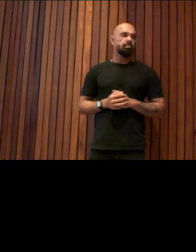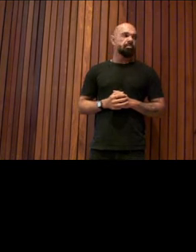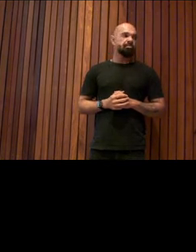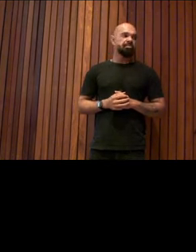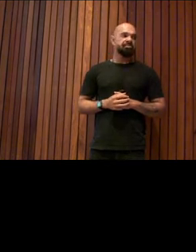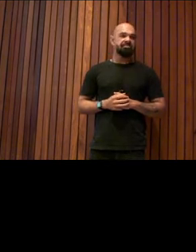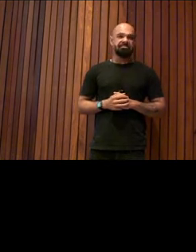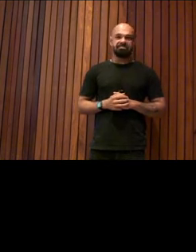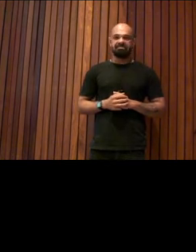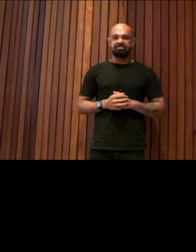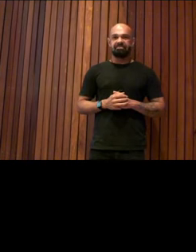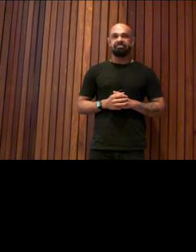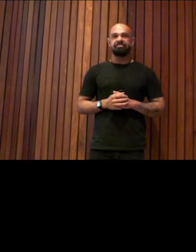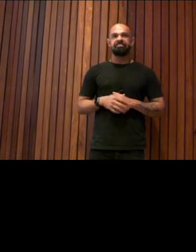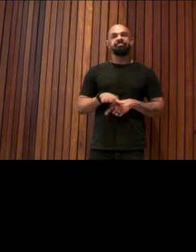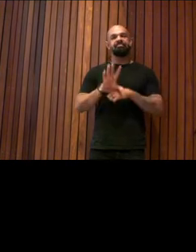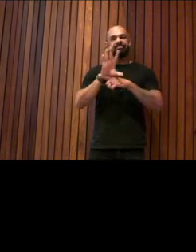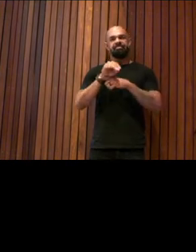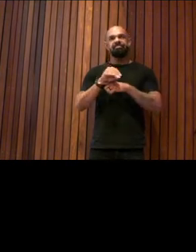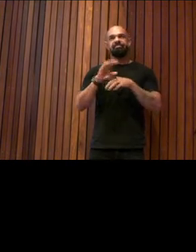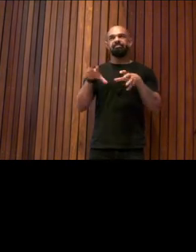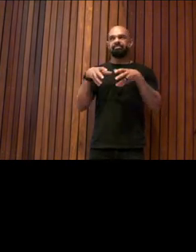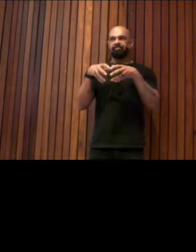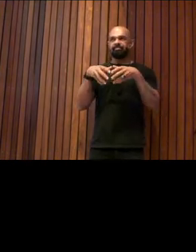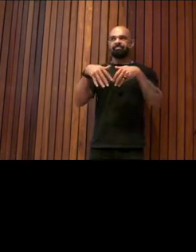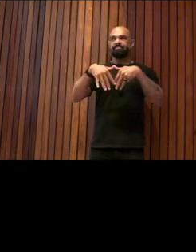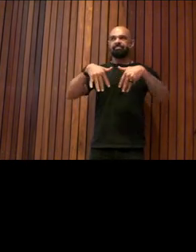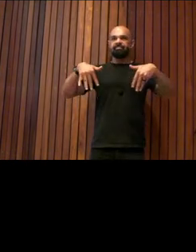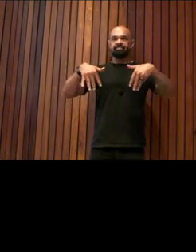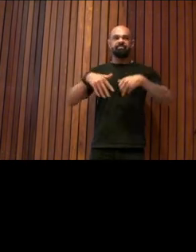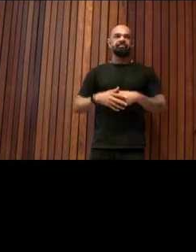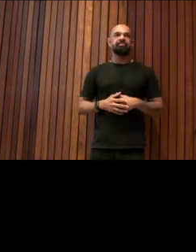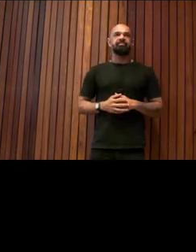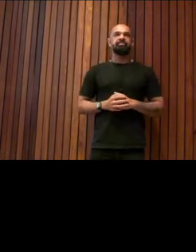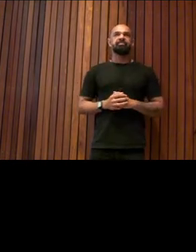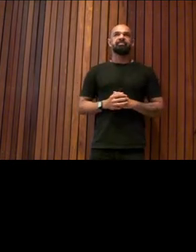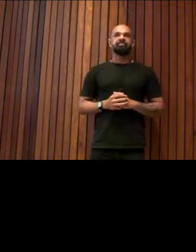Sim, vamos fazer a foto, todo mundo aqui, nesse momento.